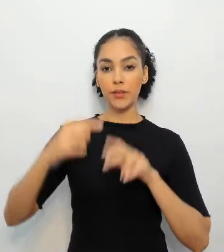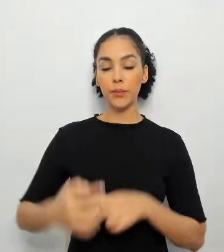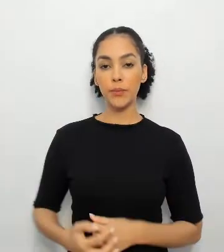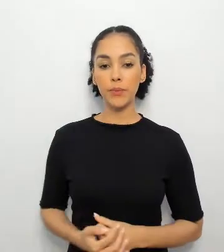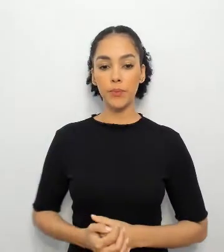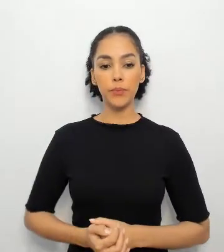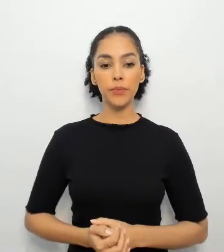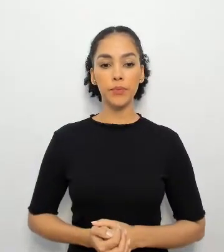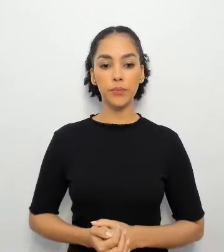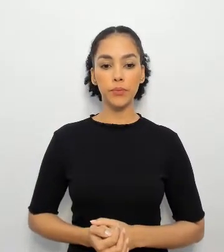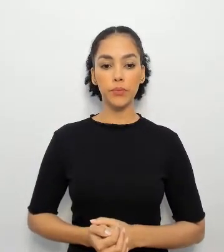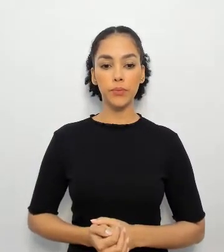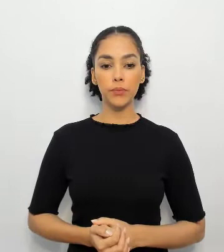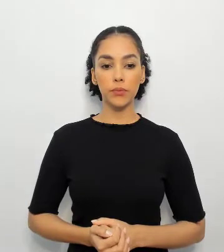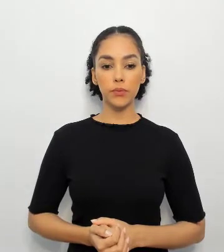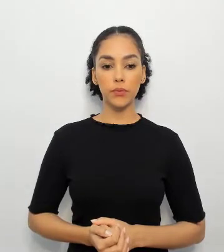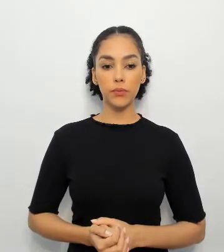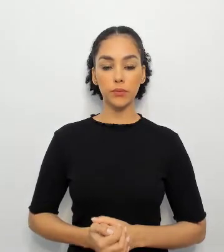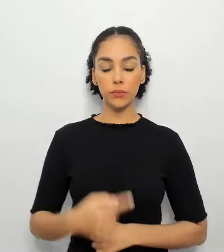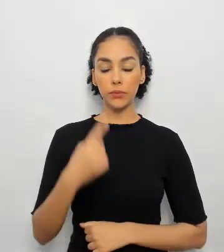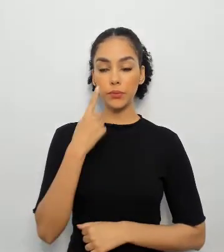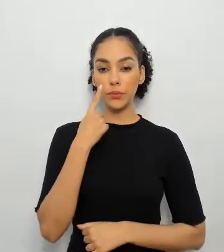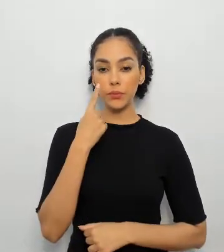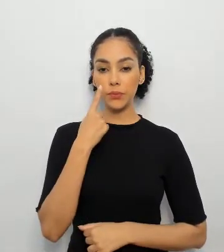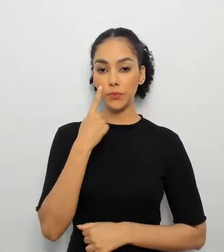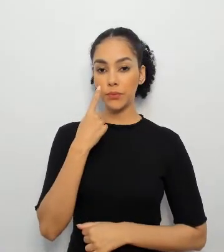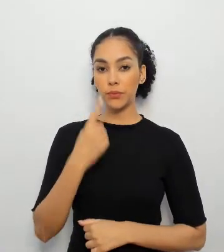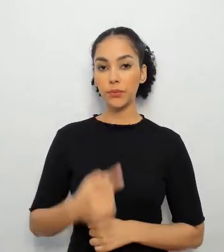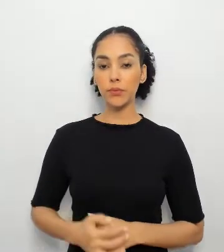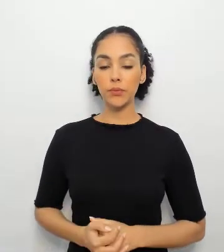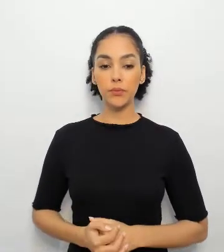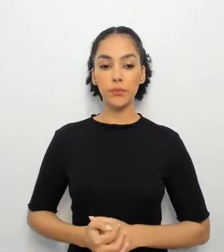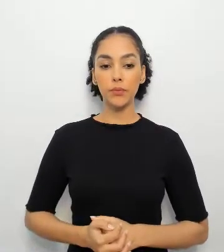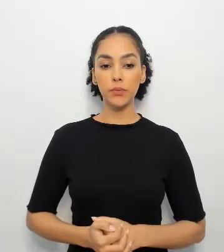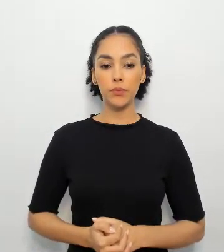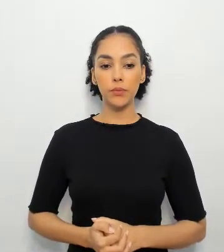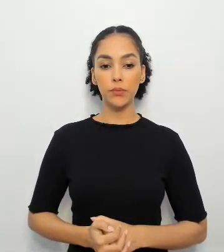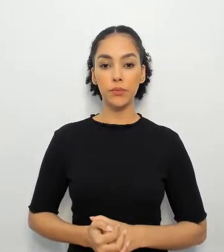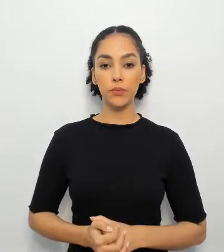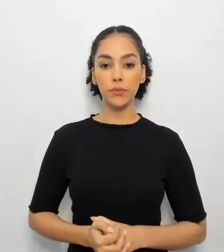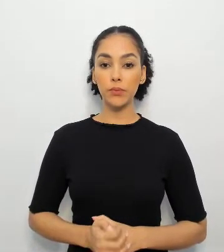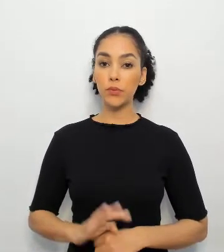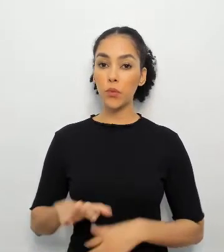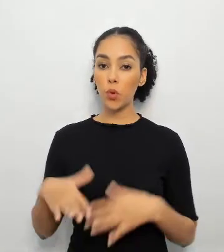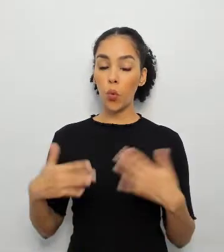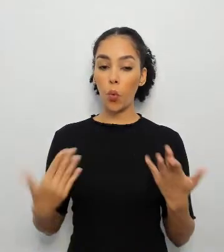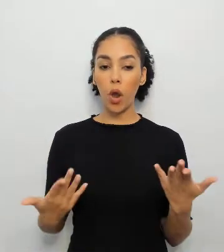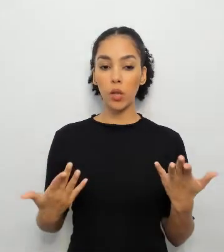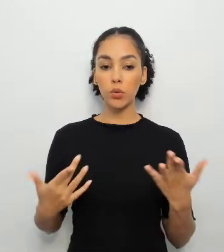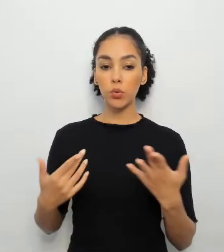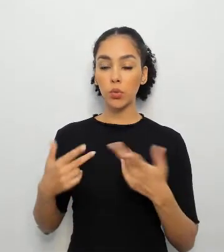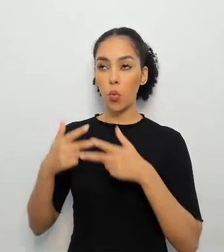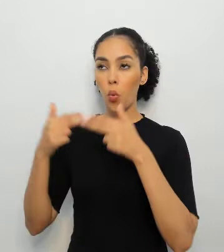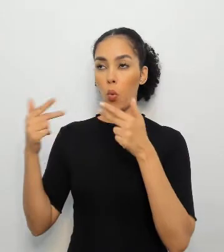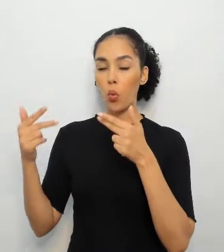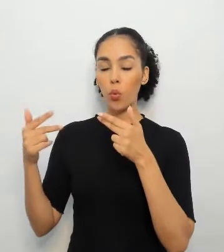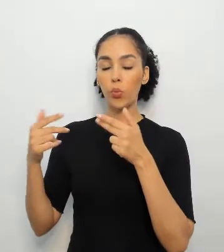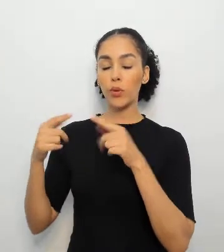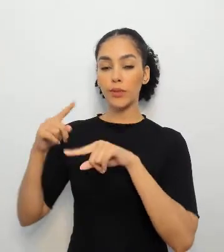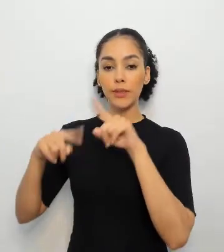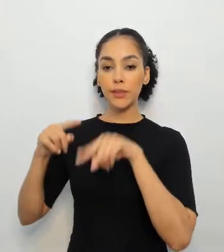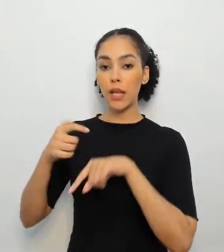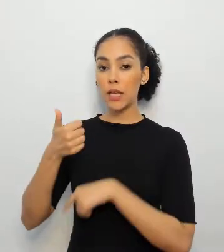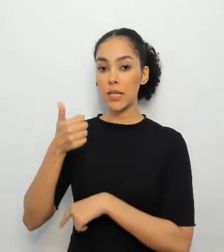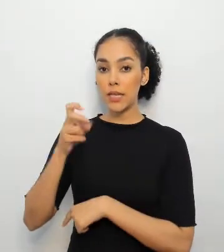ponto Q aqui. Deixa eu destacar ele. Quando a quantidade de itens for 15, tanto o custo como a receita